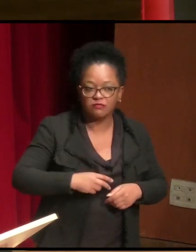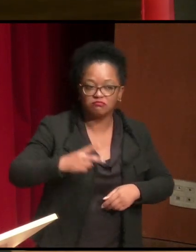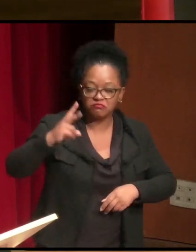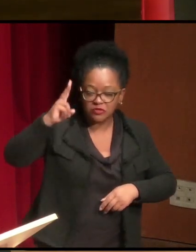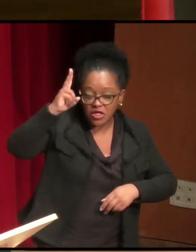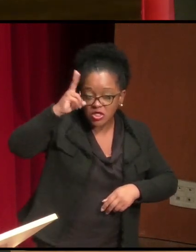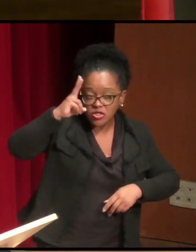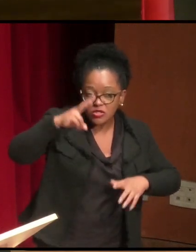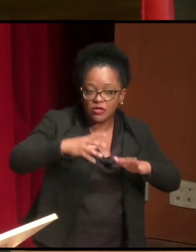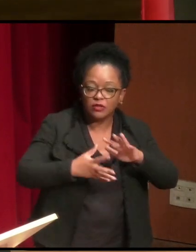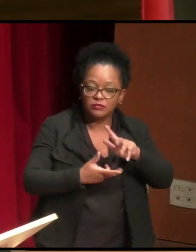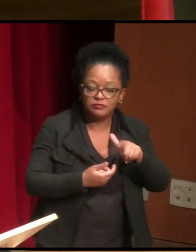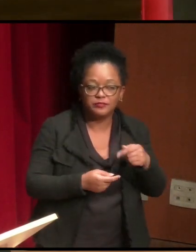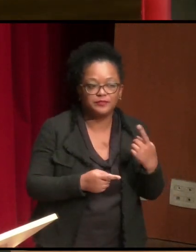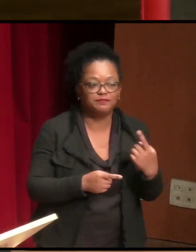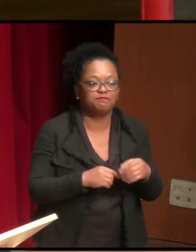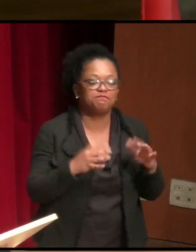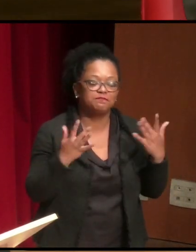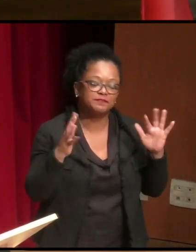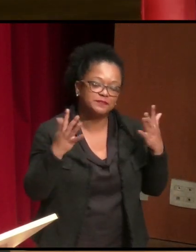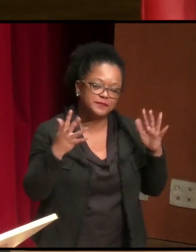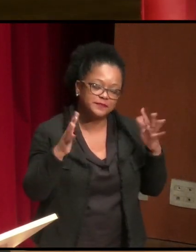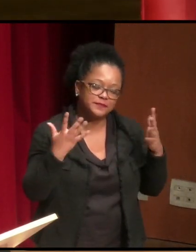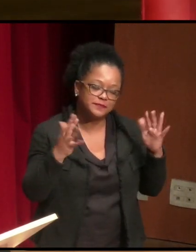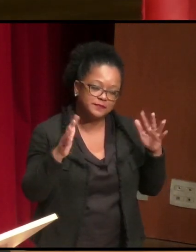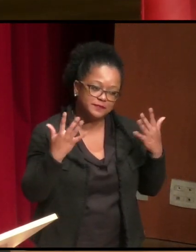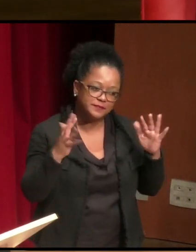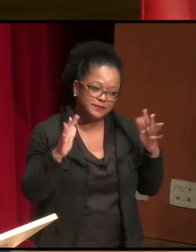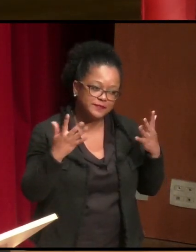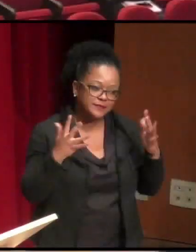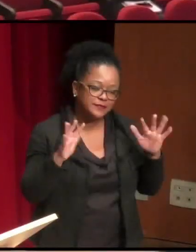jeito que nos conecta,